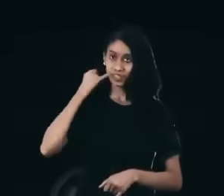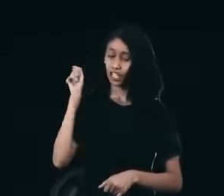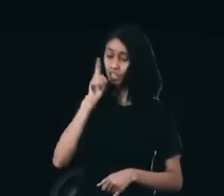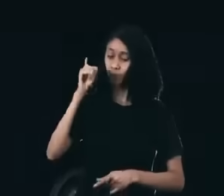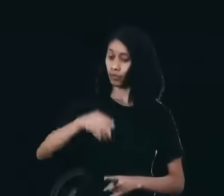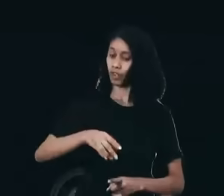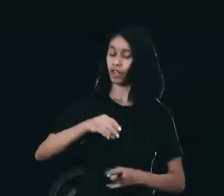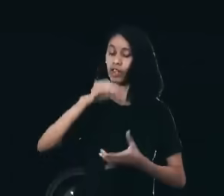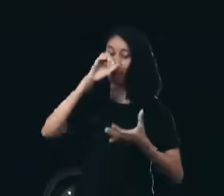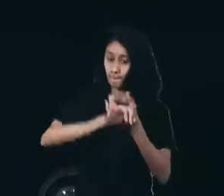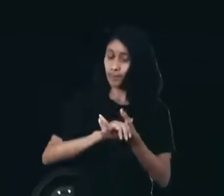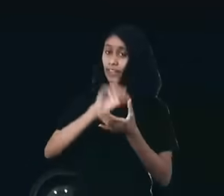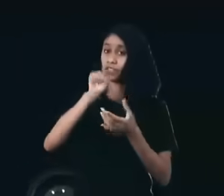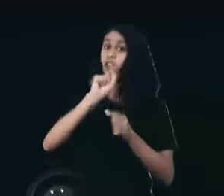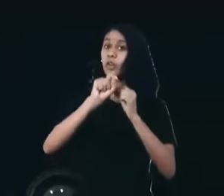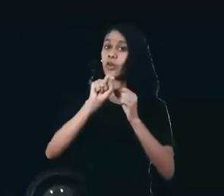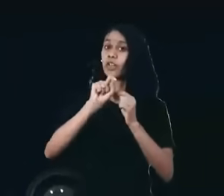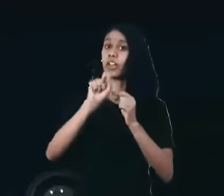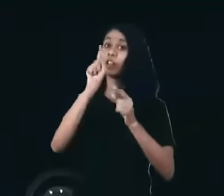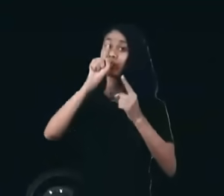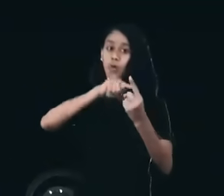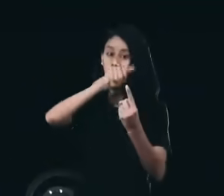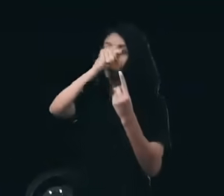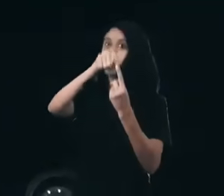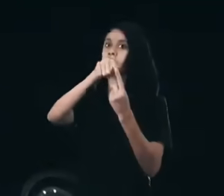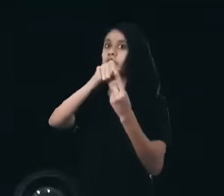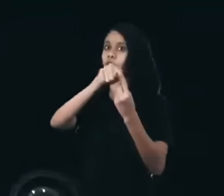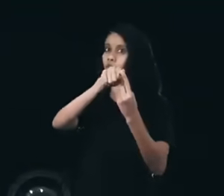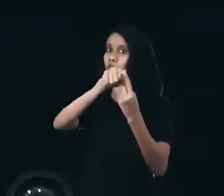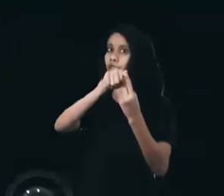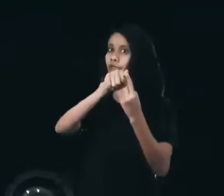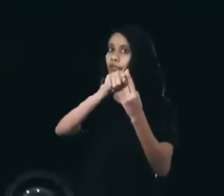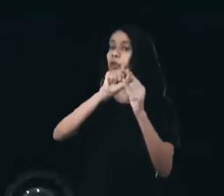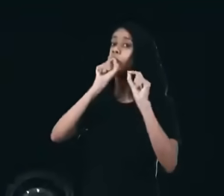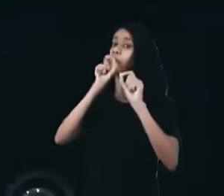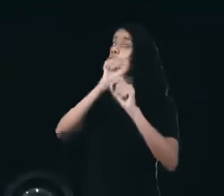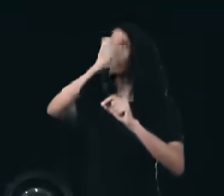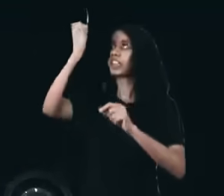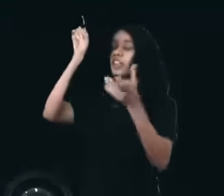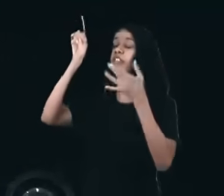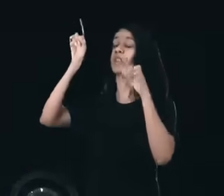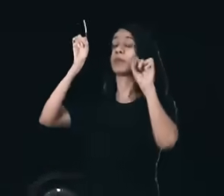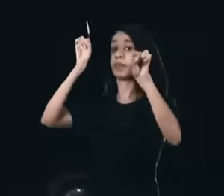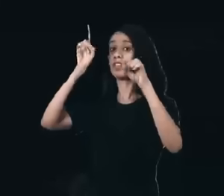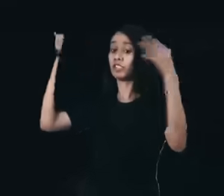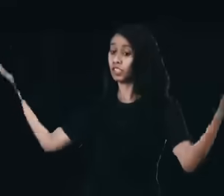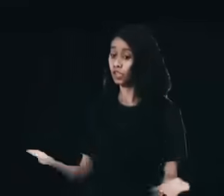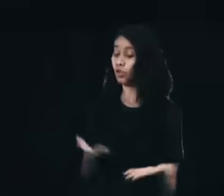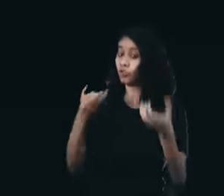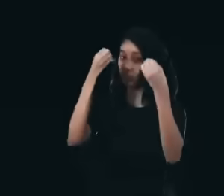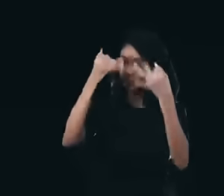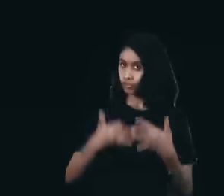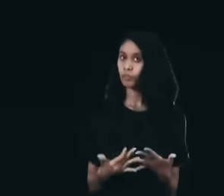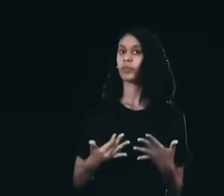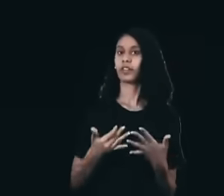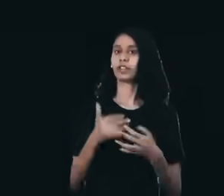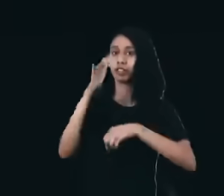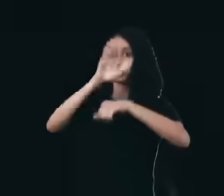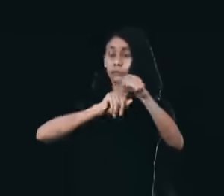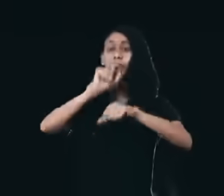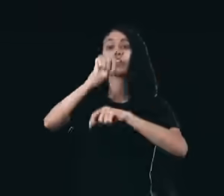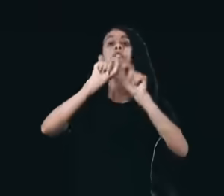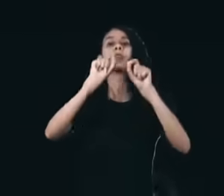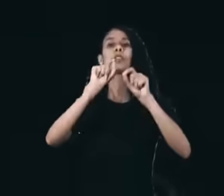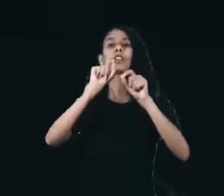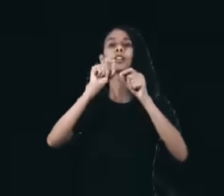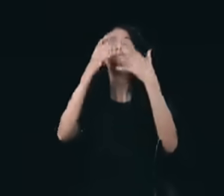figura do marido, é a figura do seu propósito. É a figura do seu chamado. Deus está falando com você hoje. Deus está te chamando para